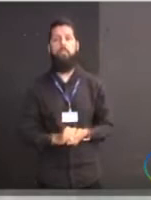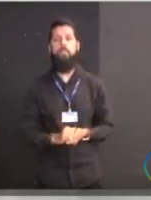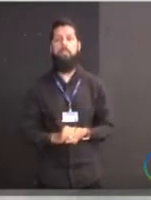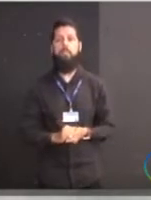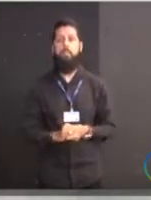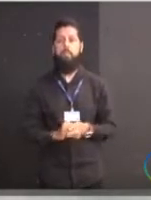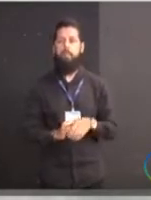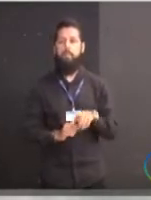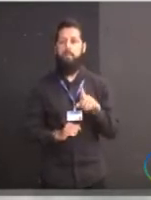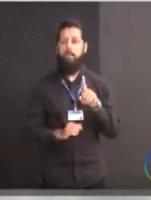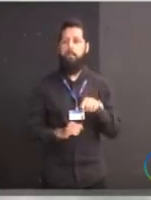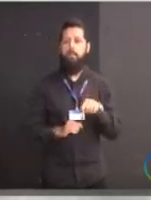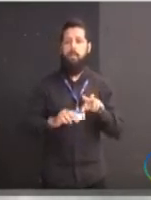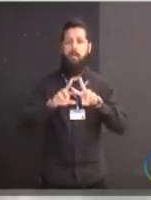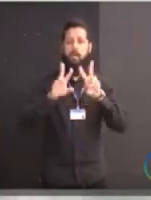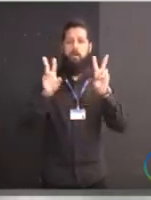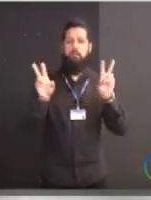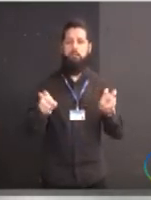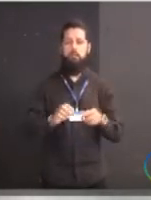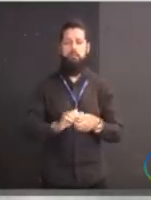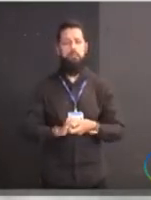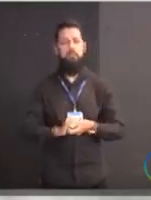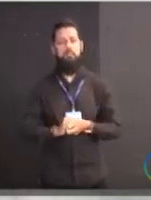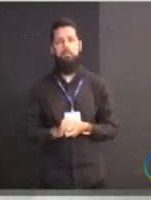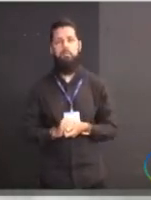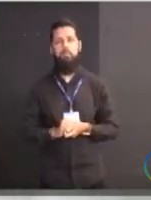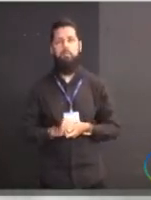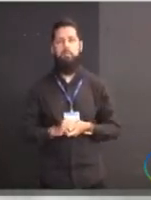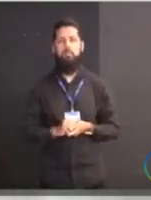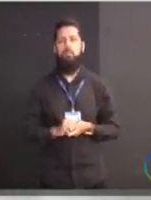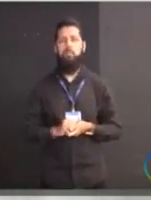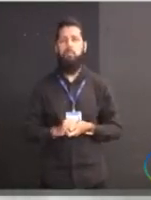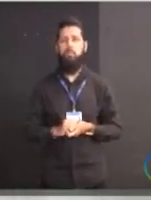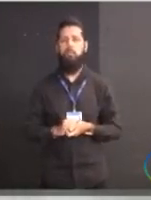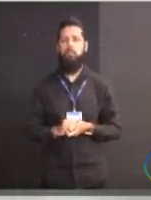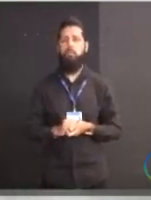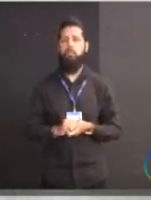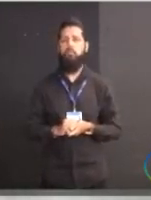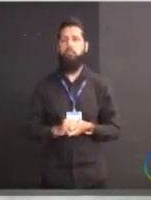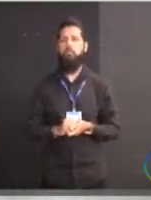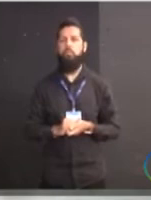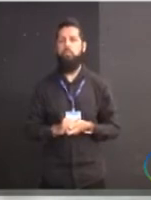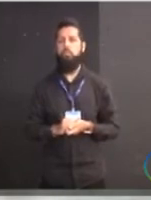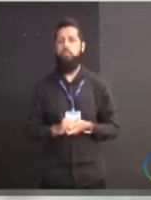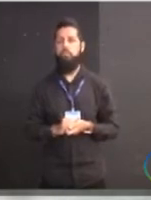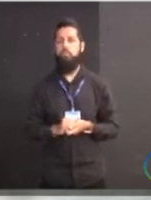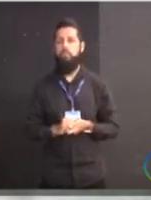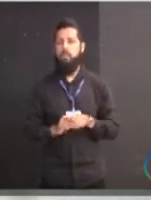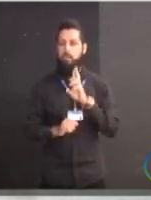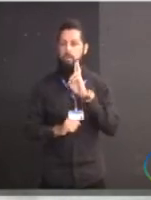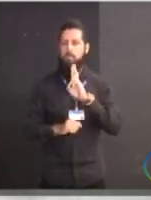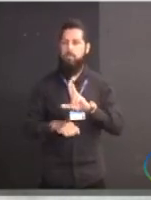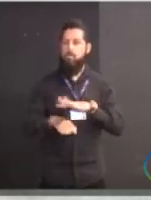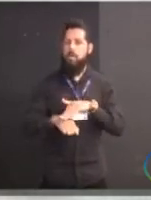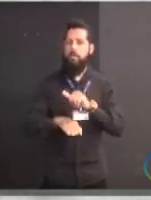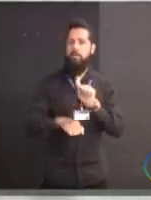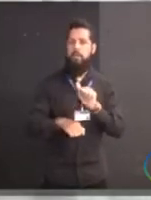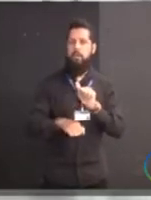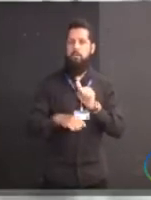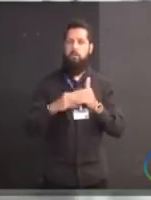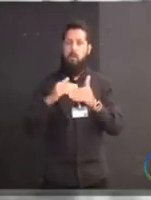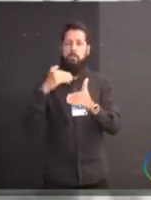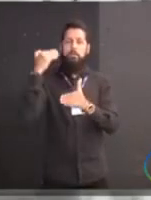é evolutiva. Mas desde 1857 nós já estamos com a resposta para além